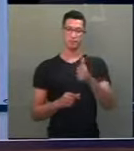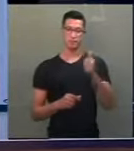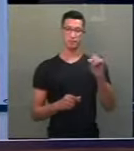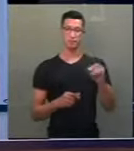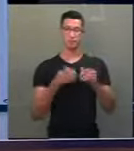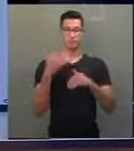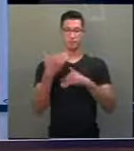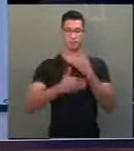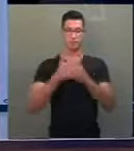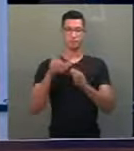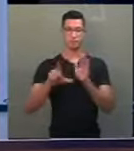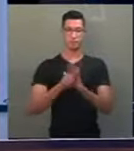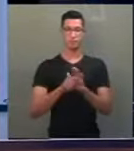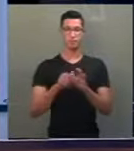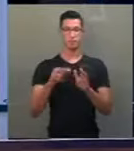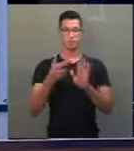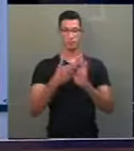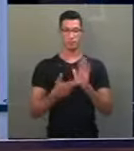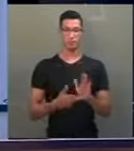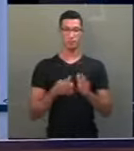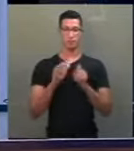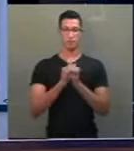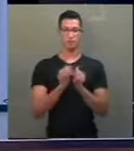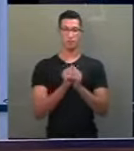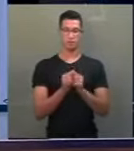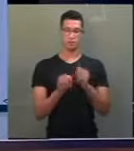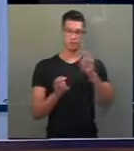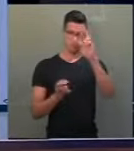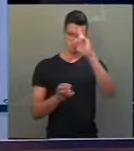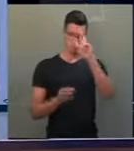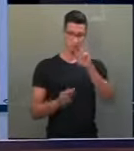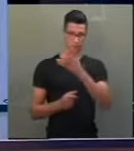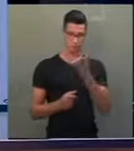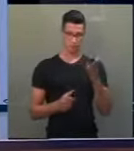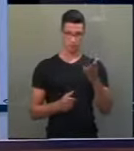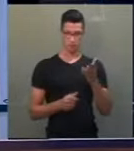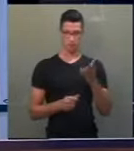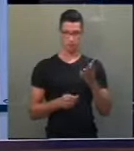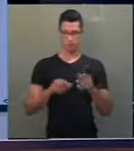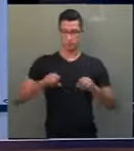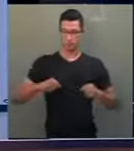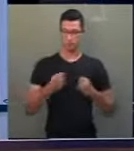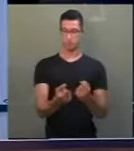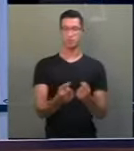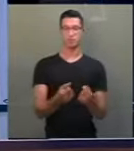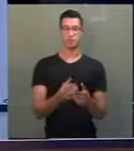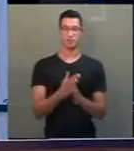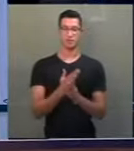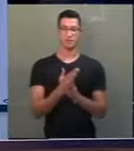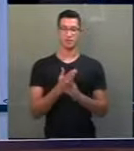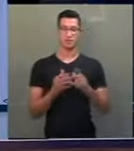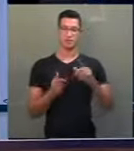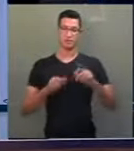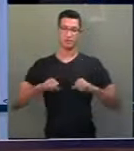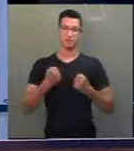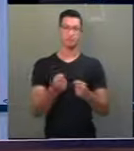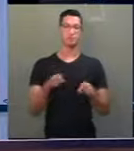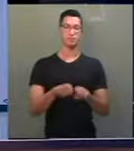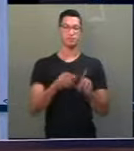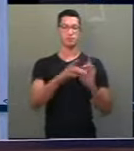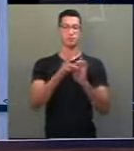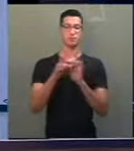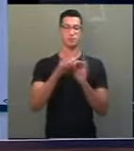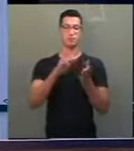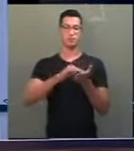do processo legislativo regular. Mas cumprimento a sua dedicação, o seu esforço, o seu empenho, inclusive, de unir